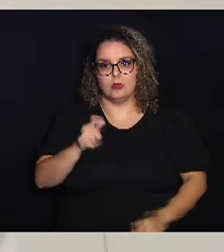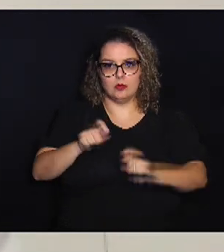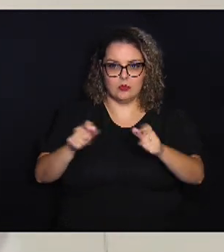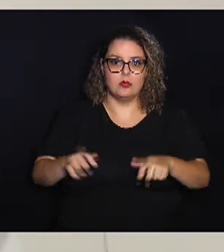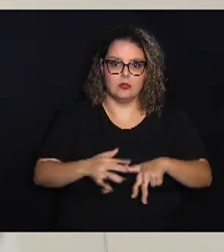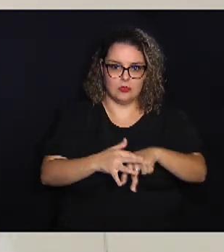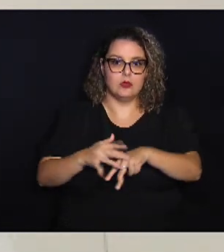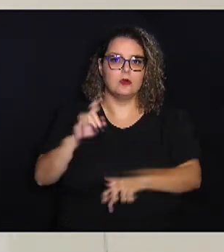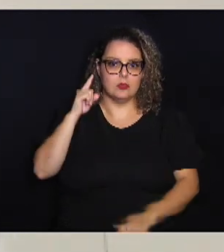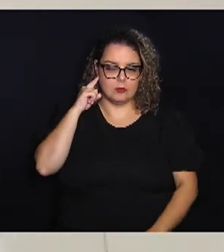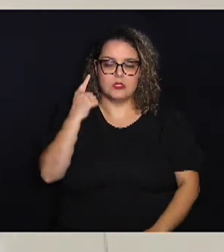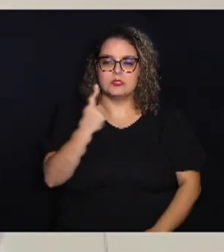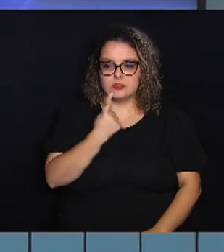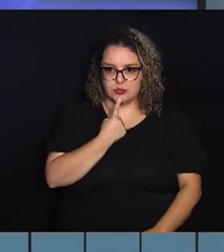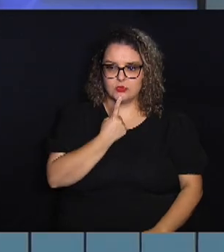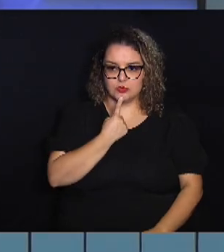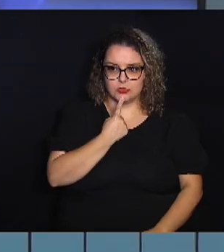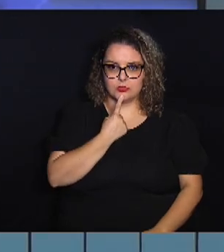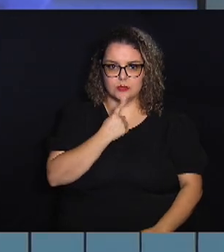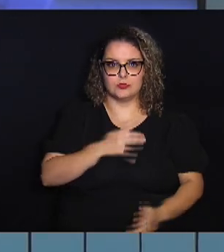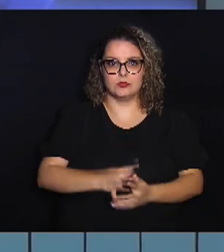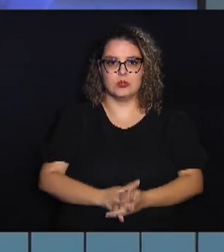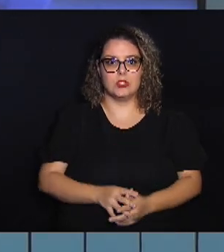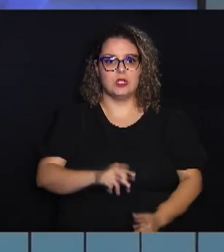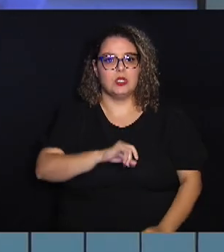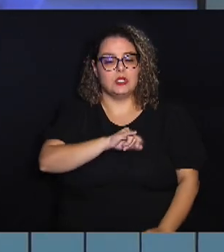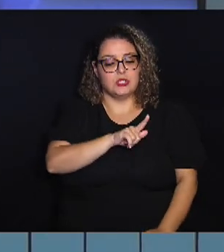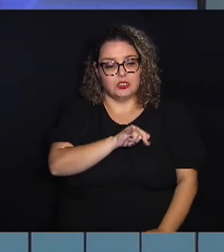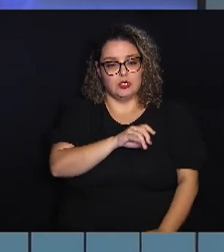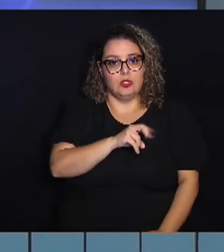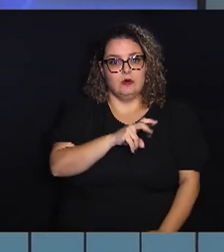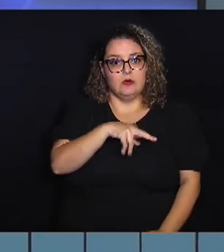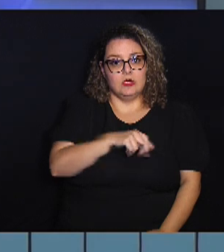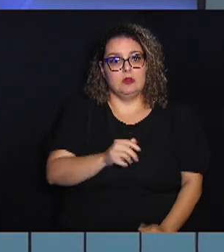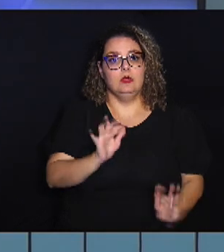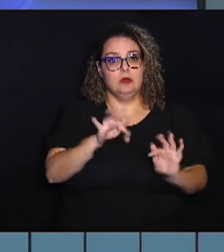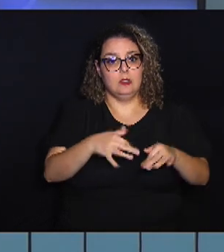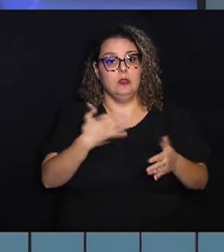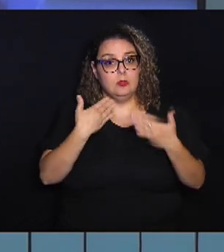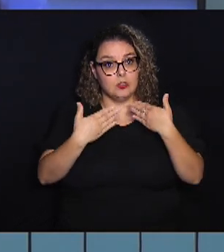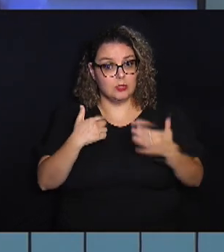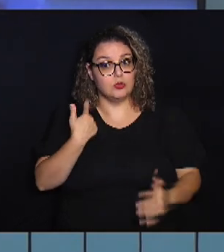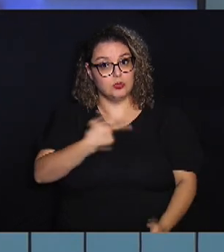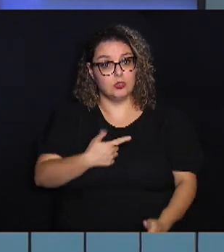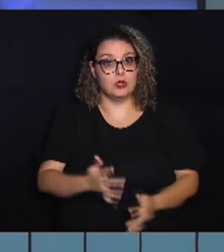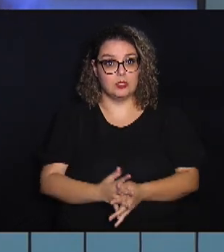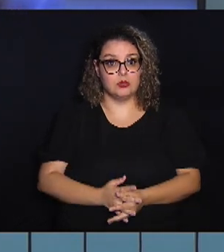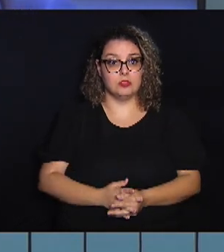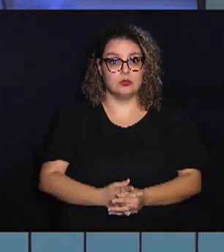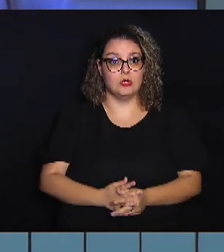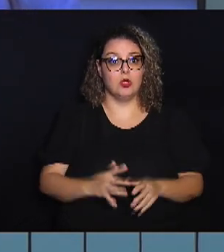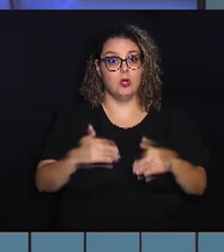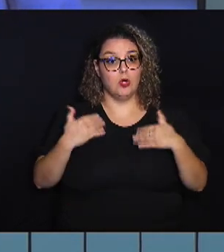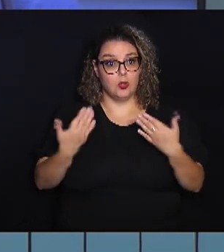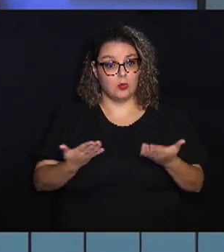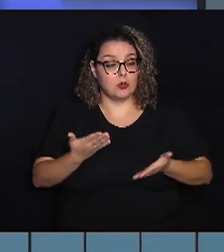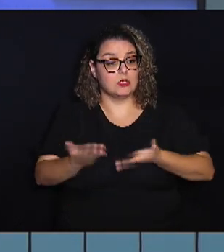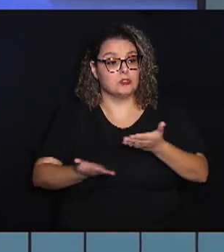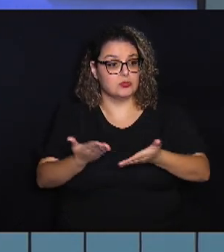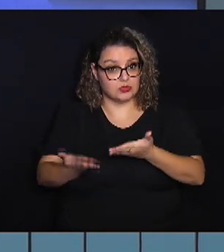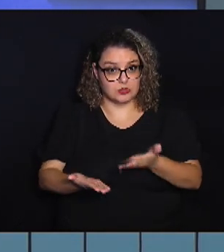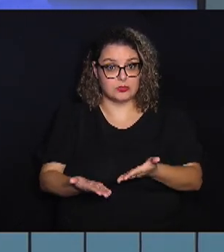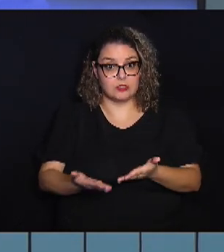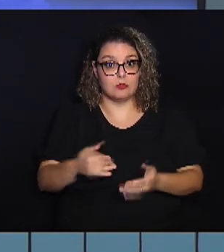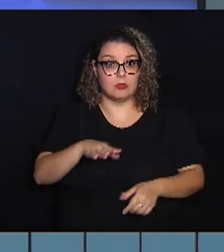pacientes surdos. Giovana, agora para a gente encerrar aqui o nosso bate-papo, quais são os tratamentos